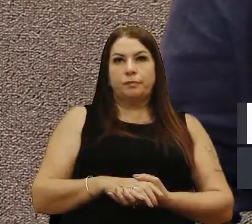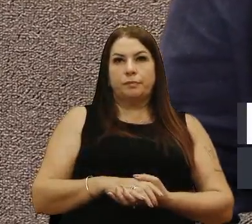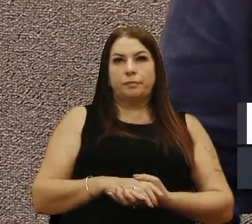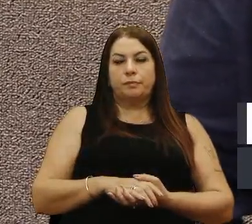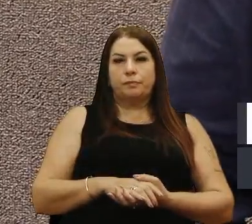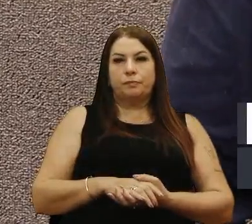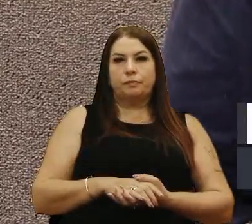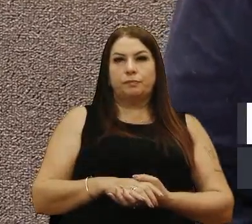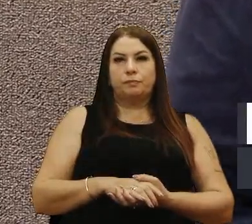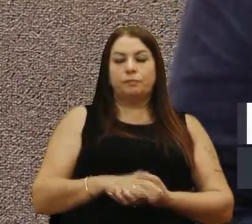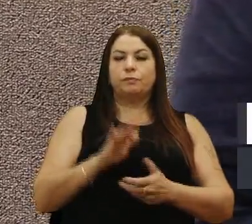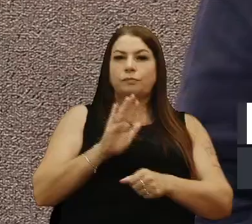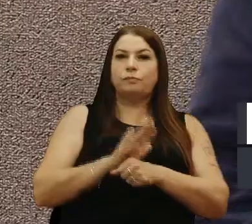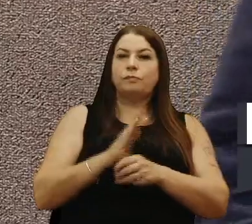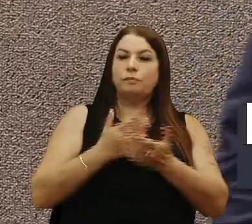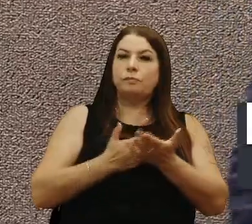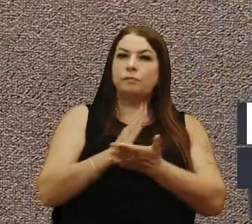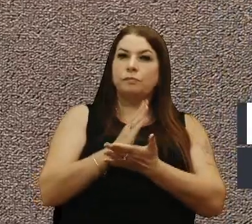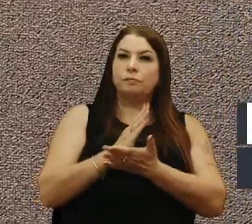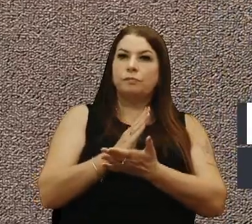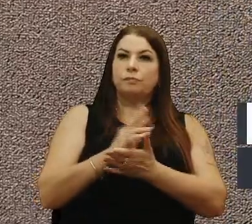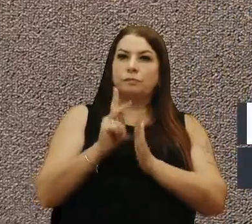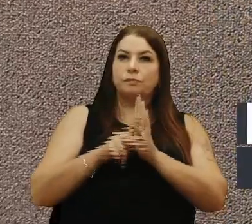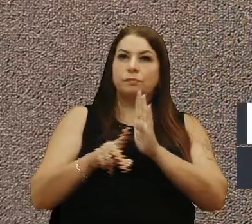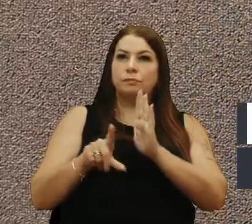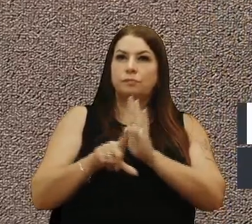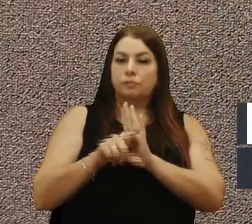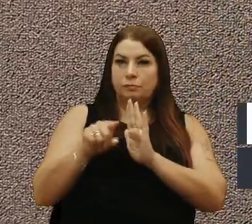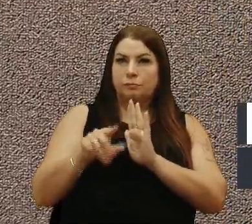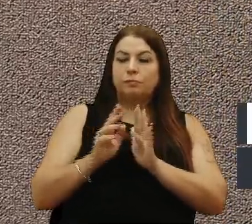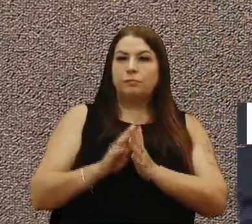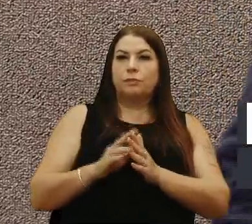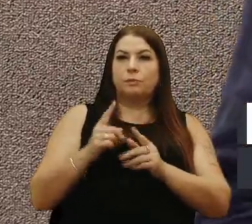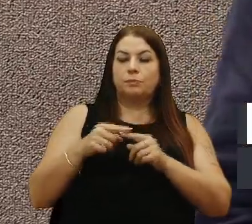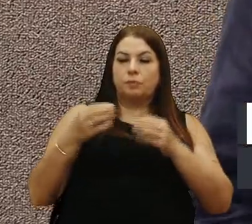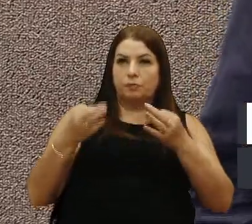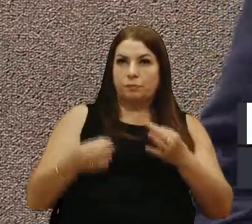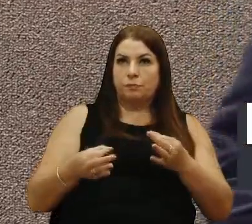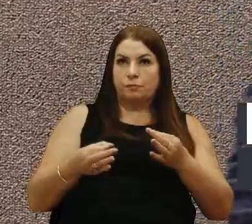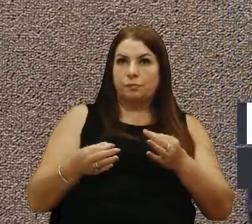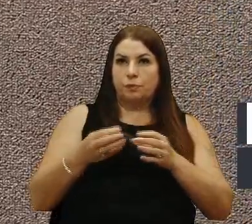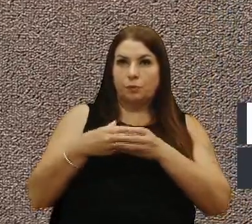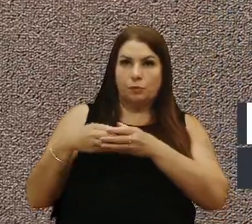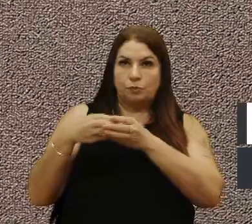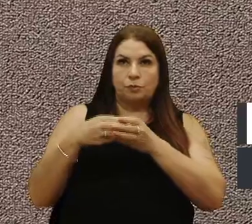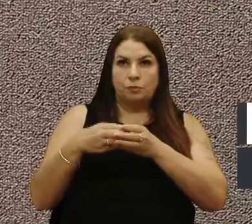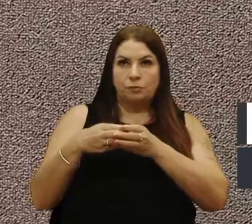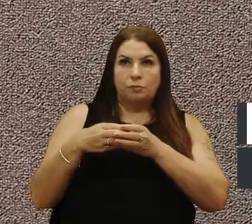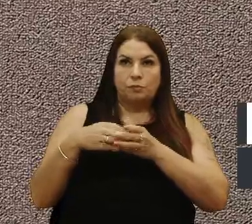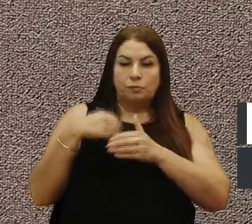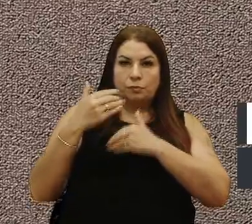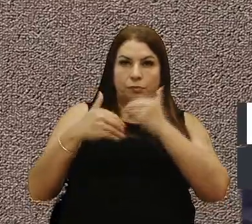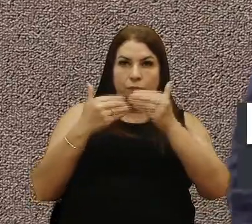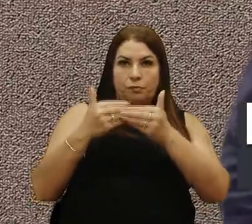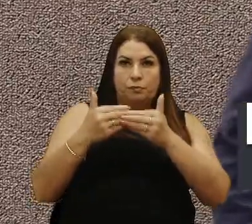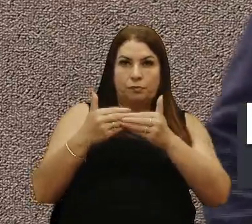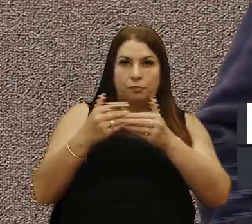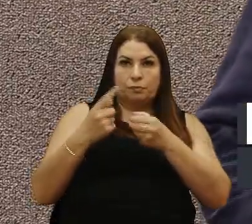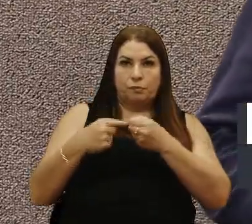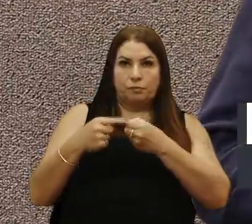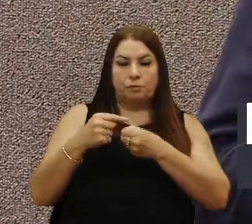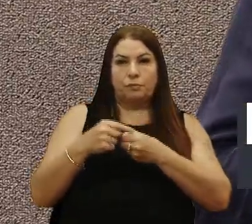nos ajudem a aprovar esse projeto, porque, com certeza, o turismo desenvolve a nossa